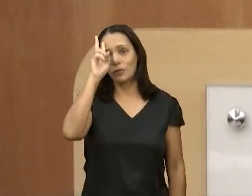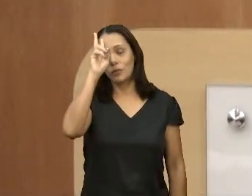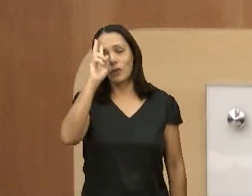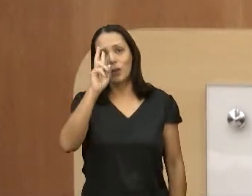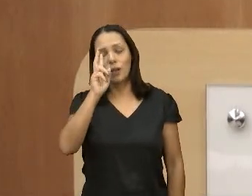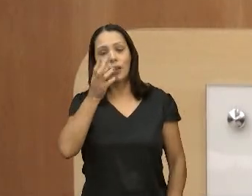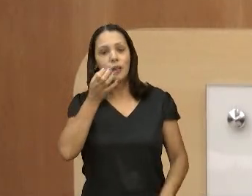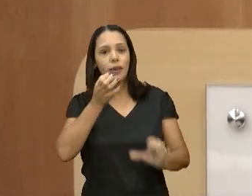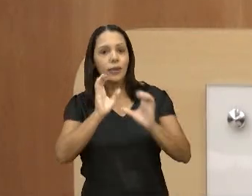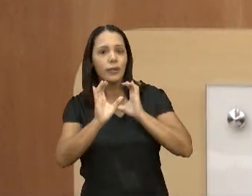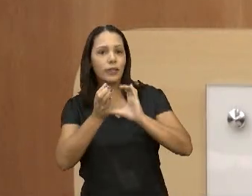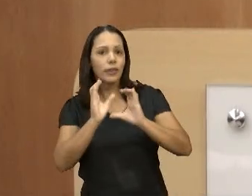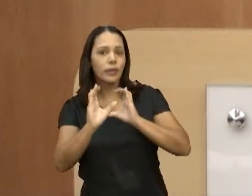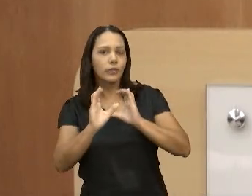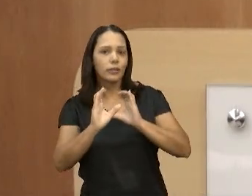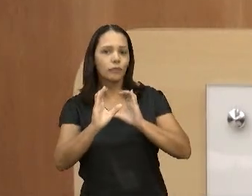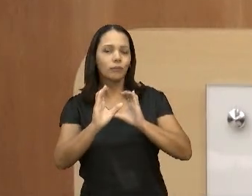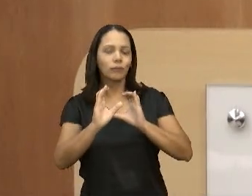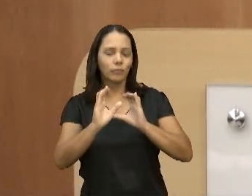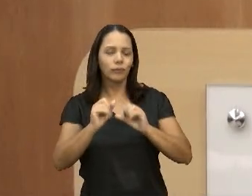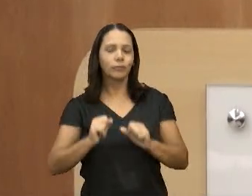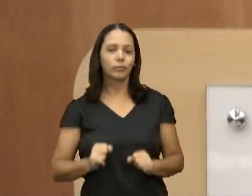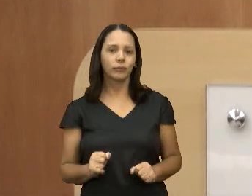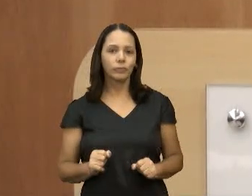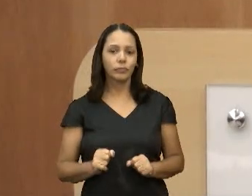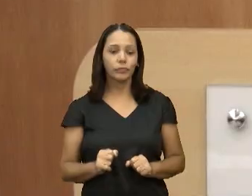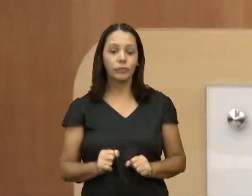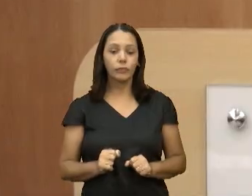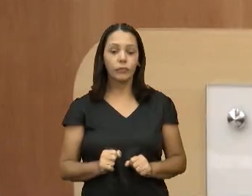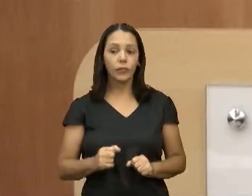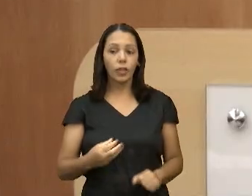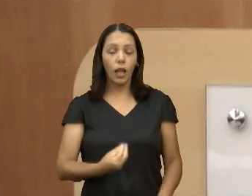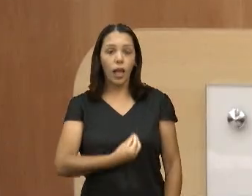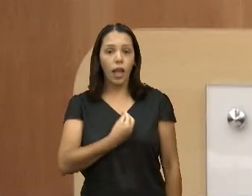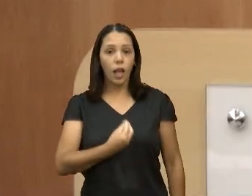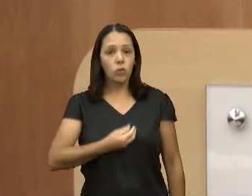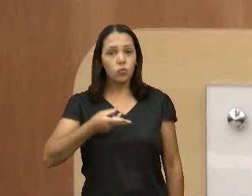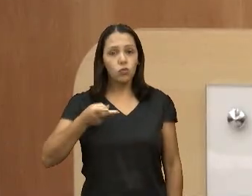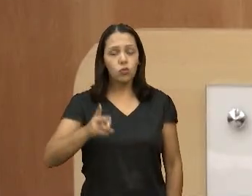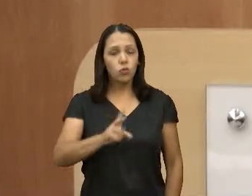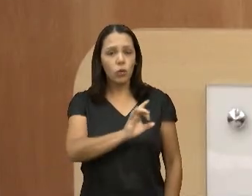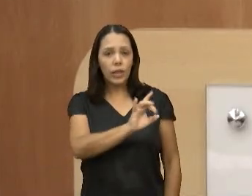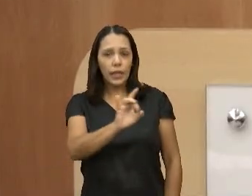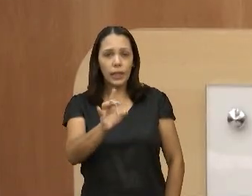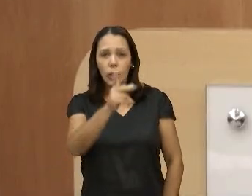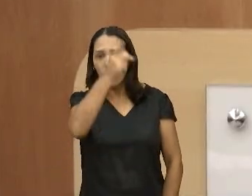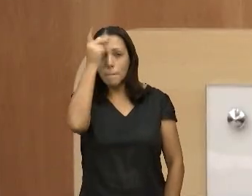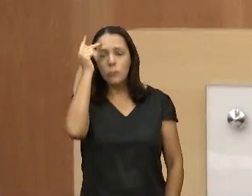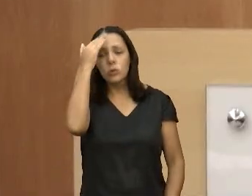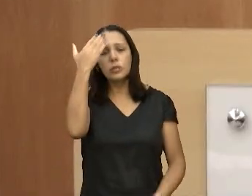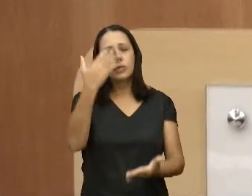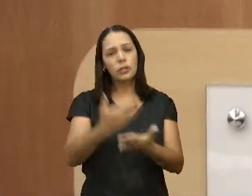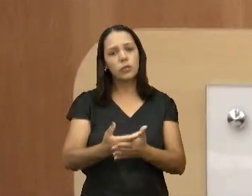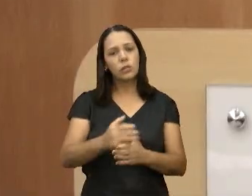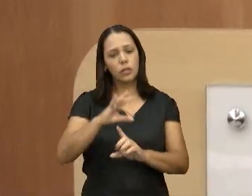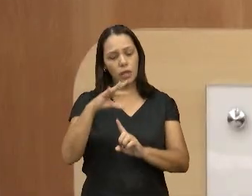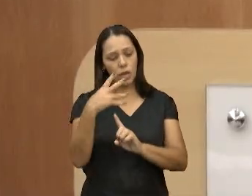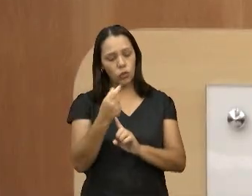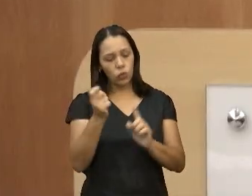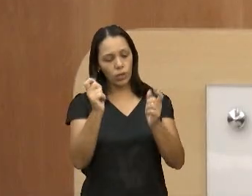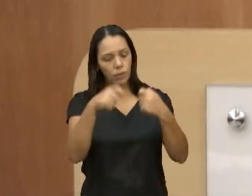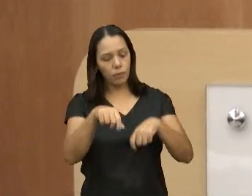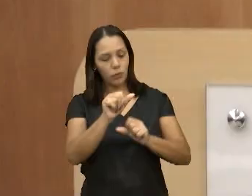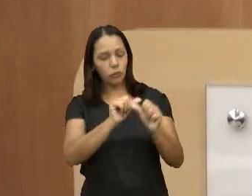canta e vive da sua arte. Segue viva em cada pessoa que acredita no poder da arte como ferramenta